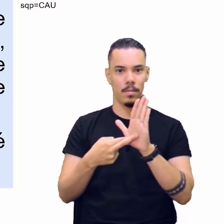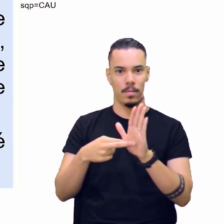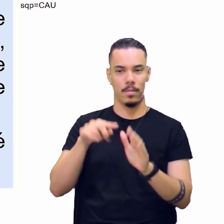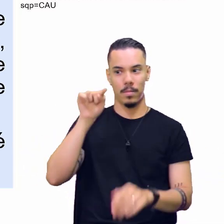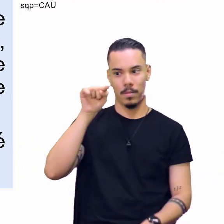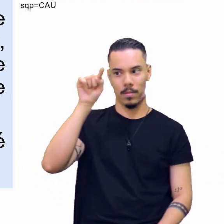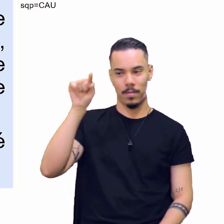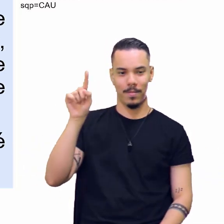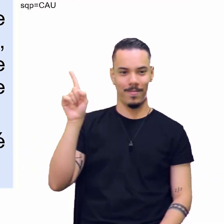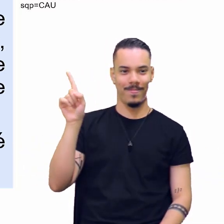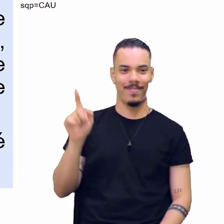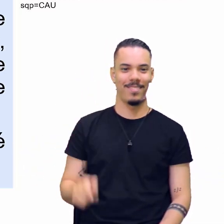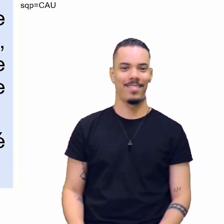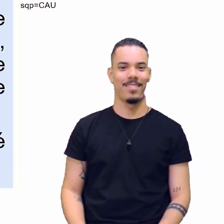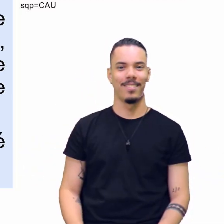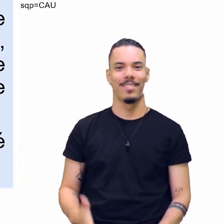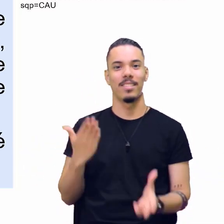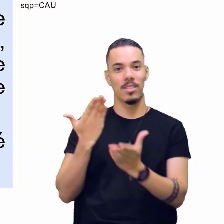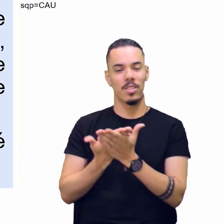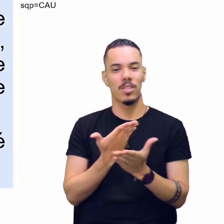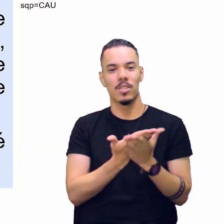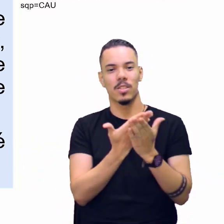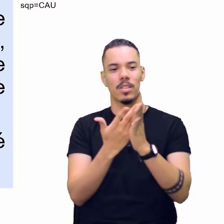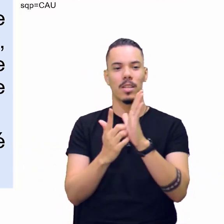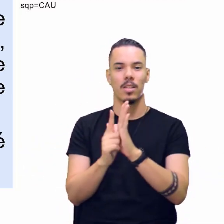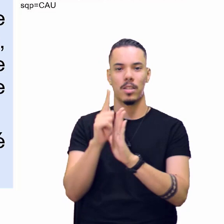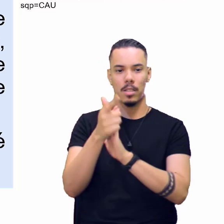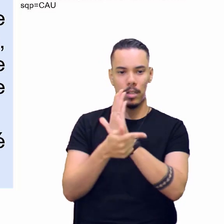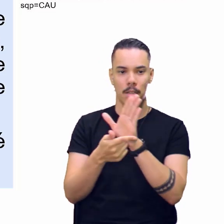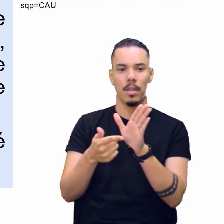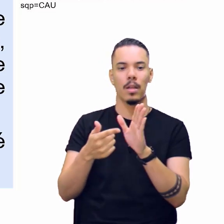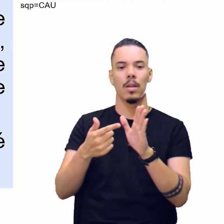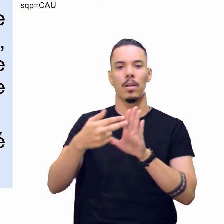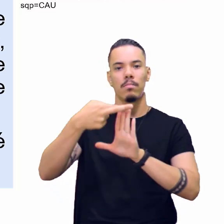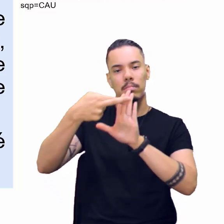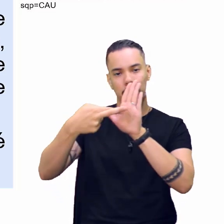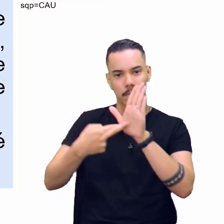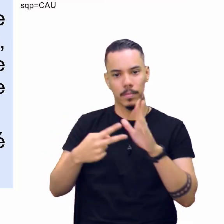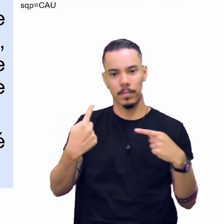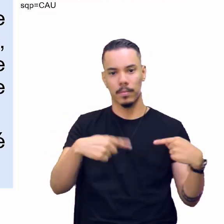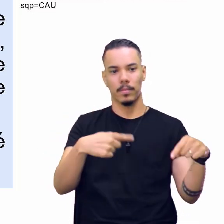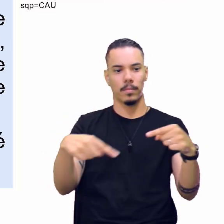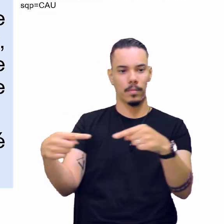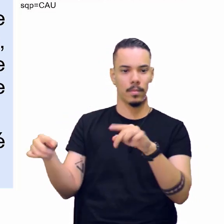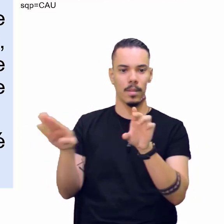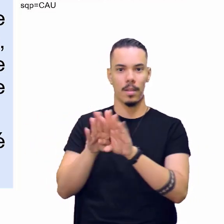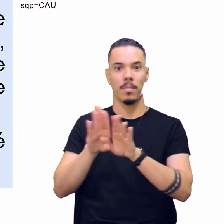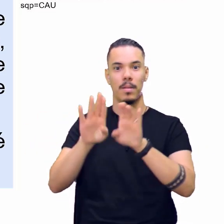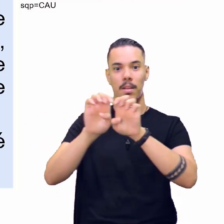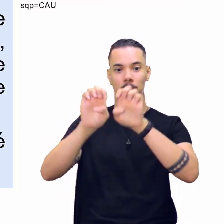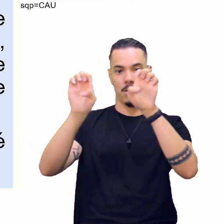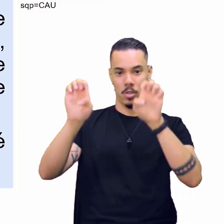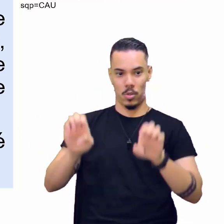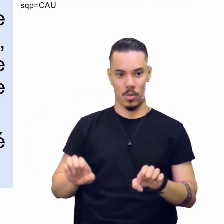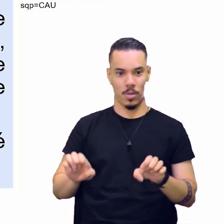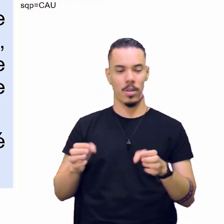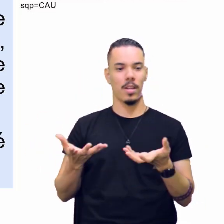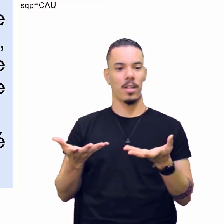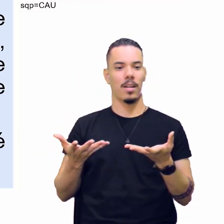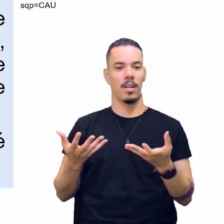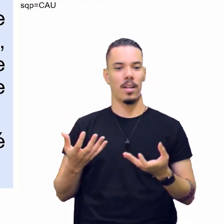colocar Estudar o gênero do debate regrado, sua estrutura e utilização como forma de